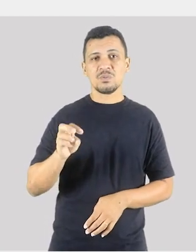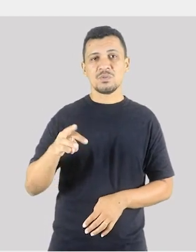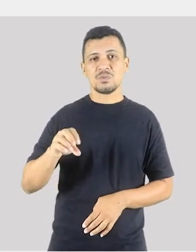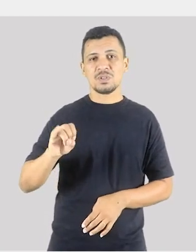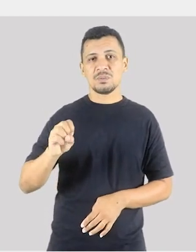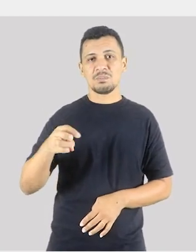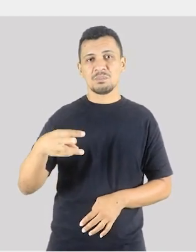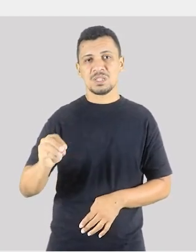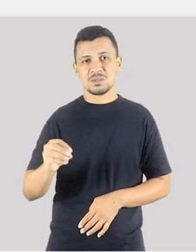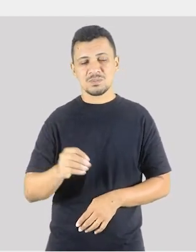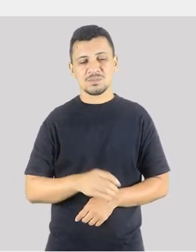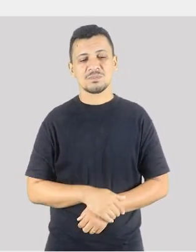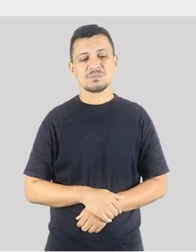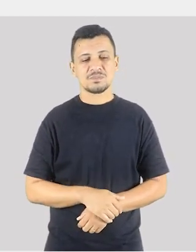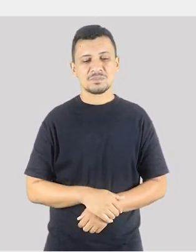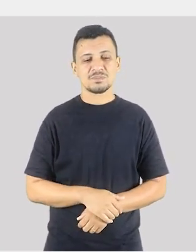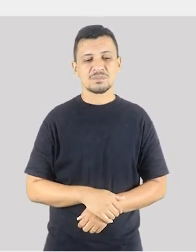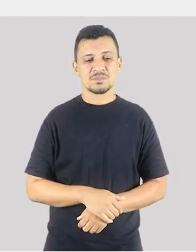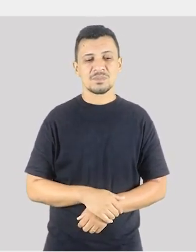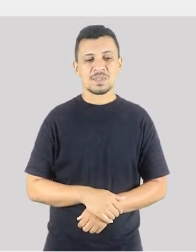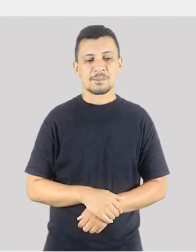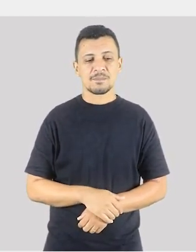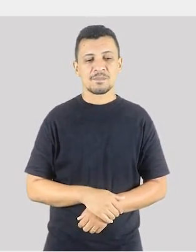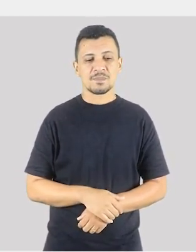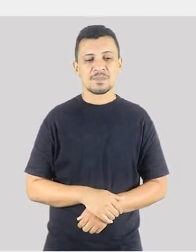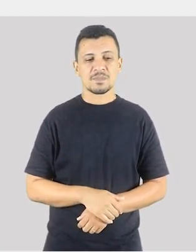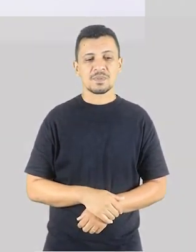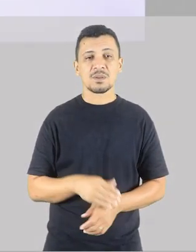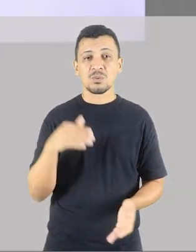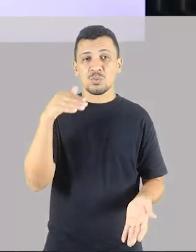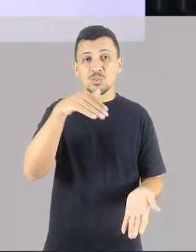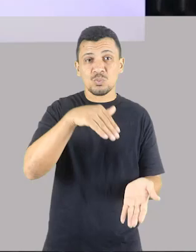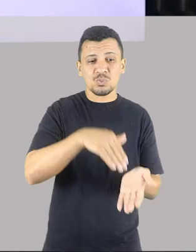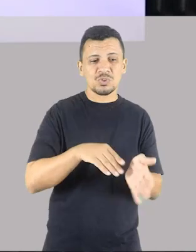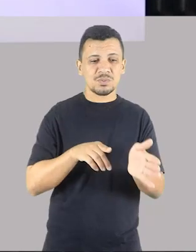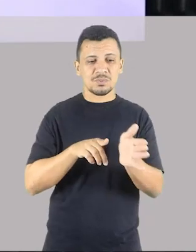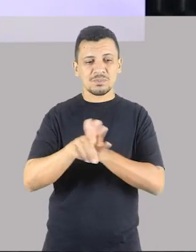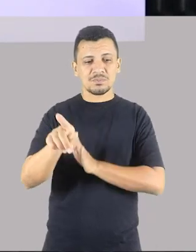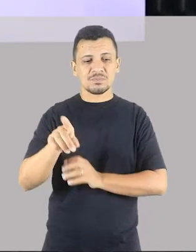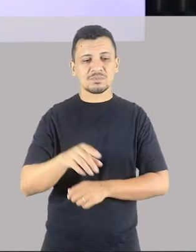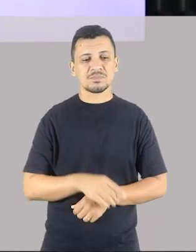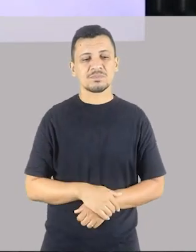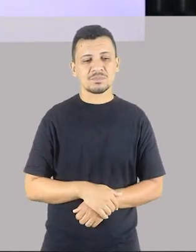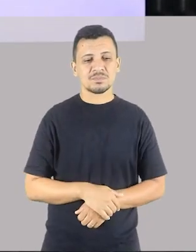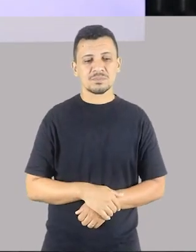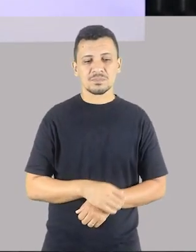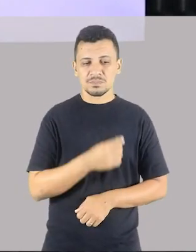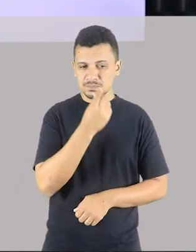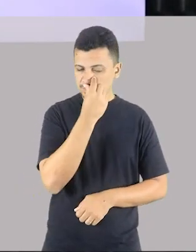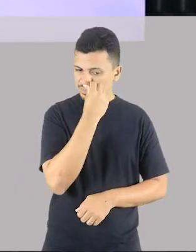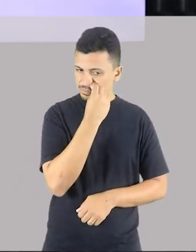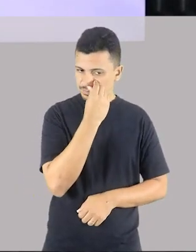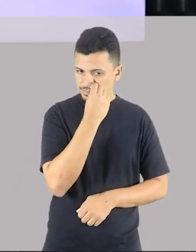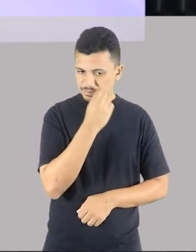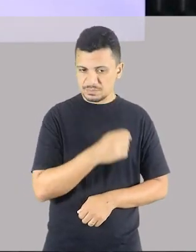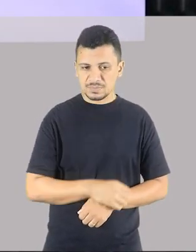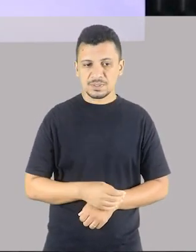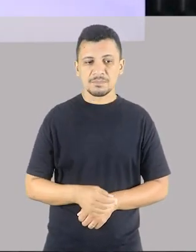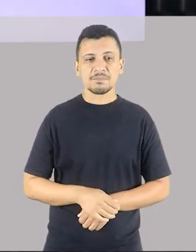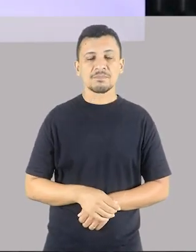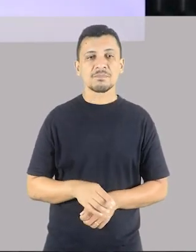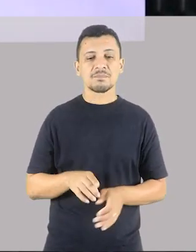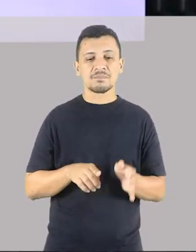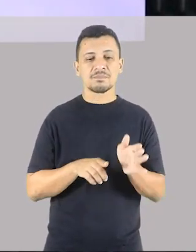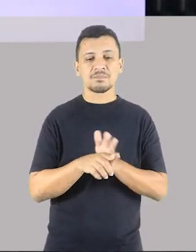eufemismo. Pronto. E aí vamos para a nossa última questão da aula de hoje. É a questão